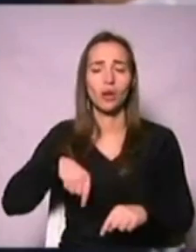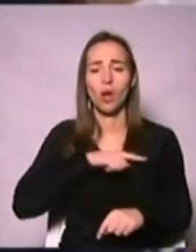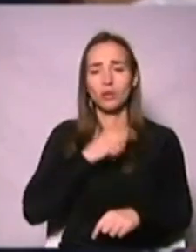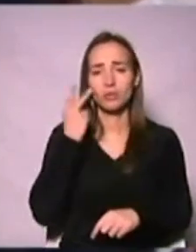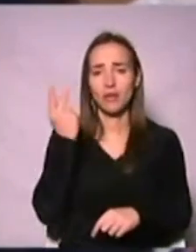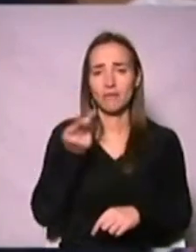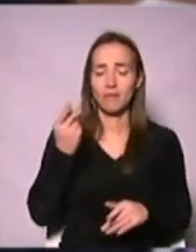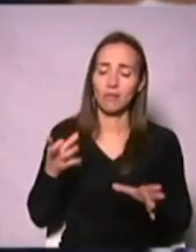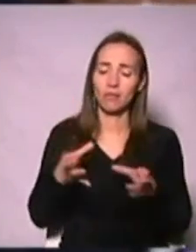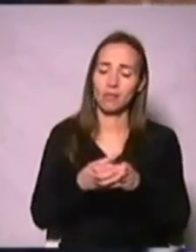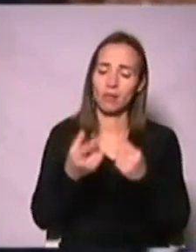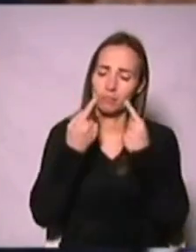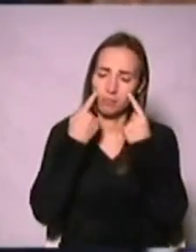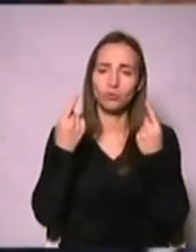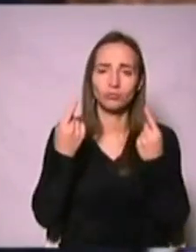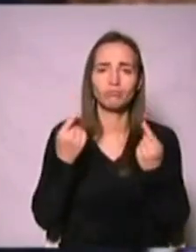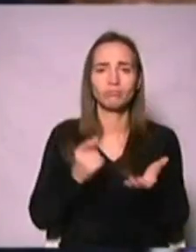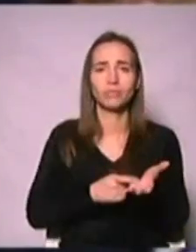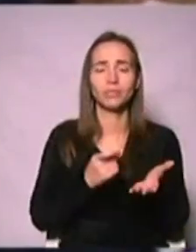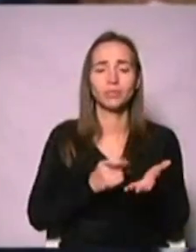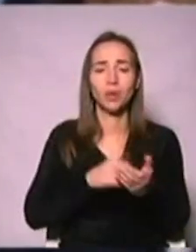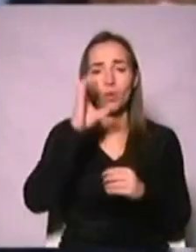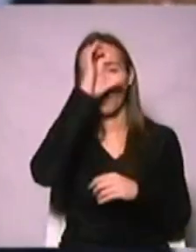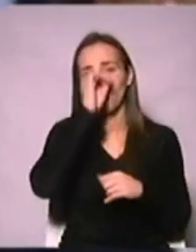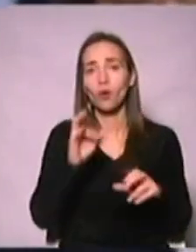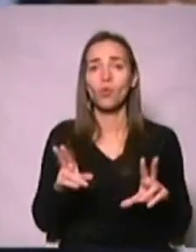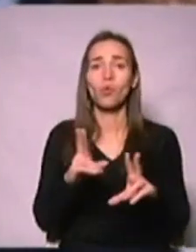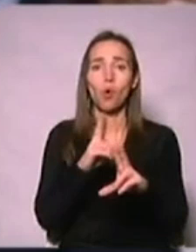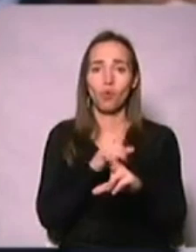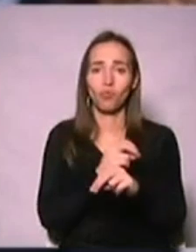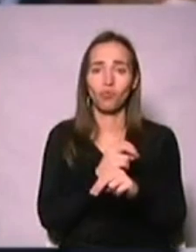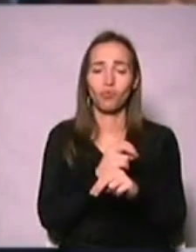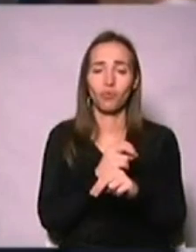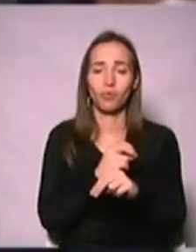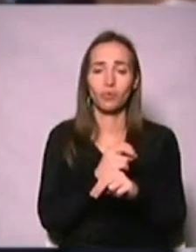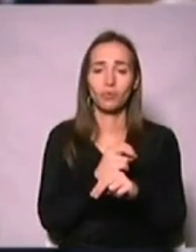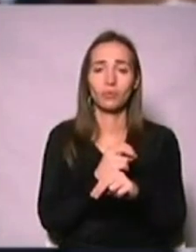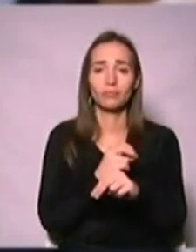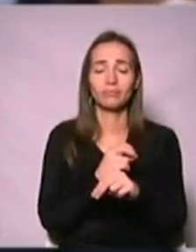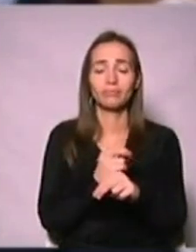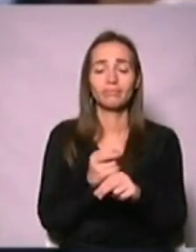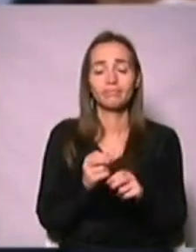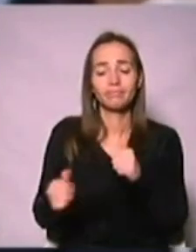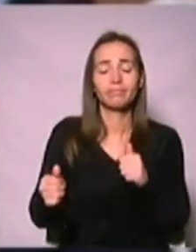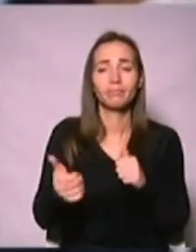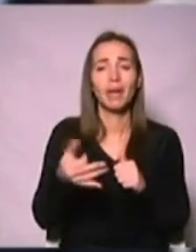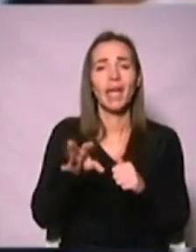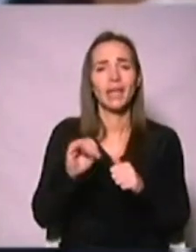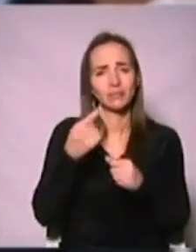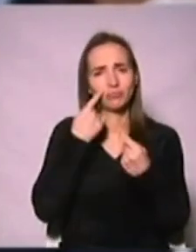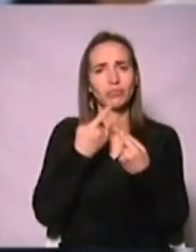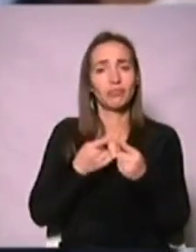apresenta o começar áreas o novo executivo Restinga da governação socialista durante os últimos seis anos